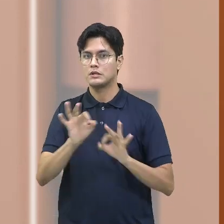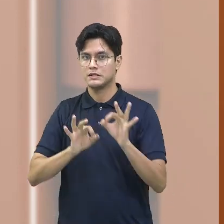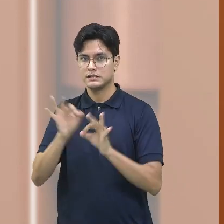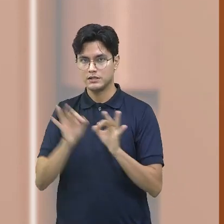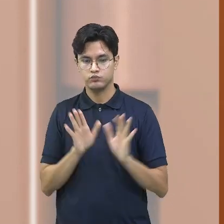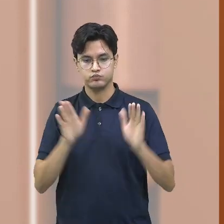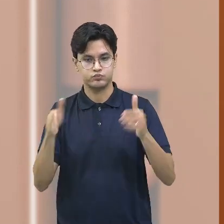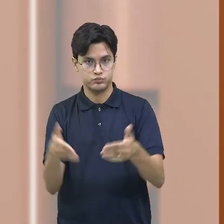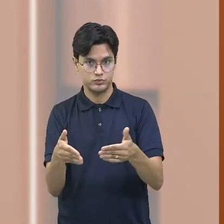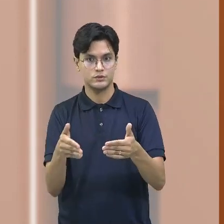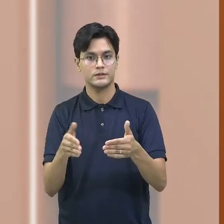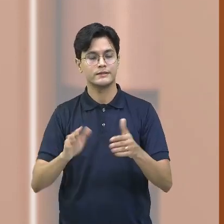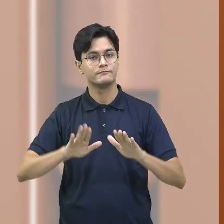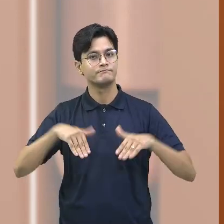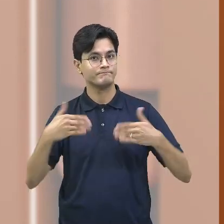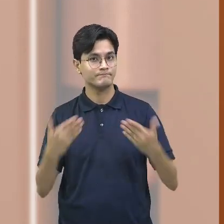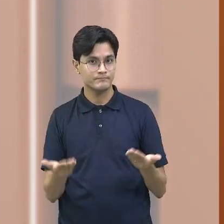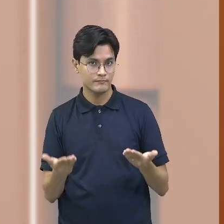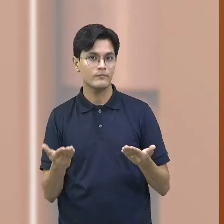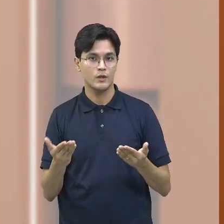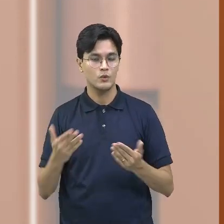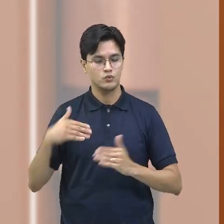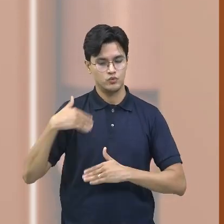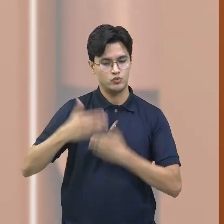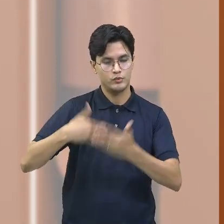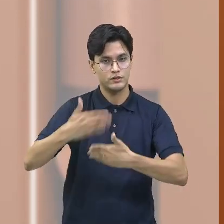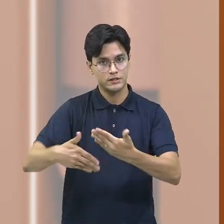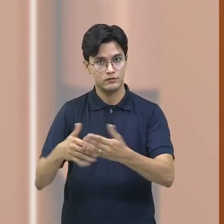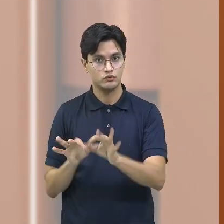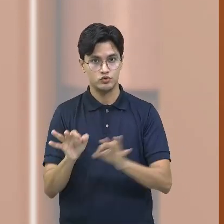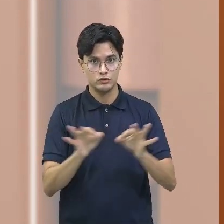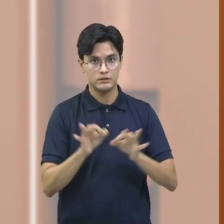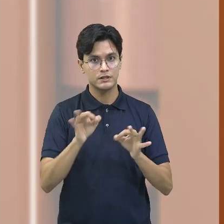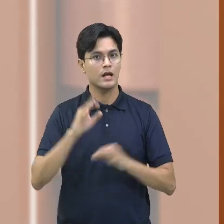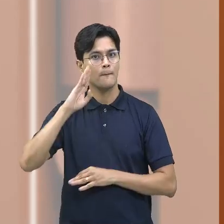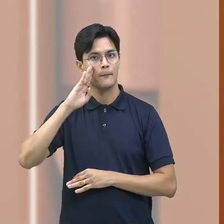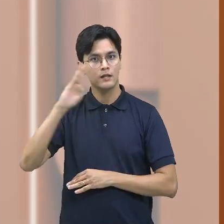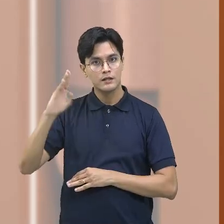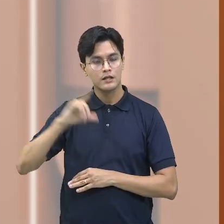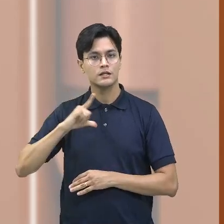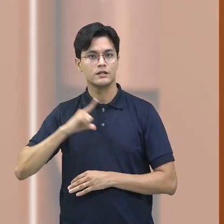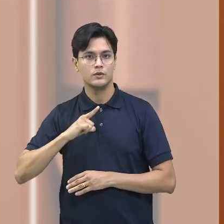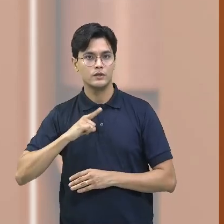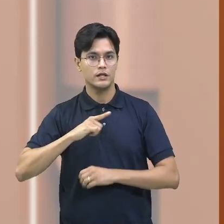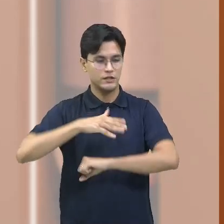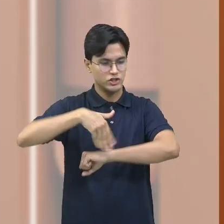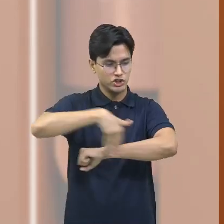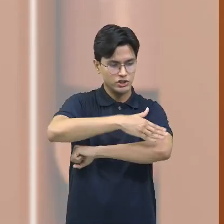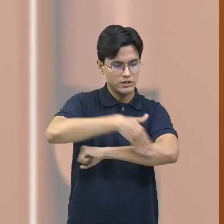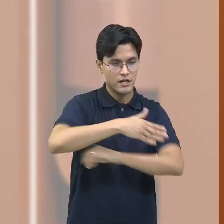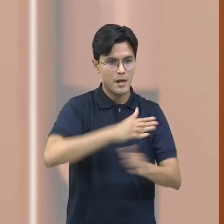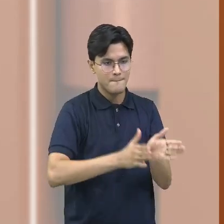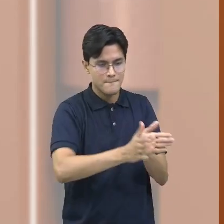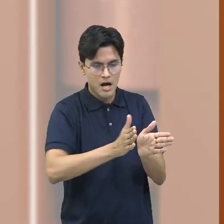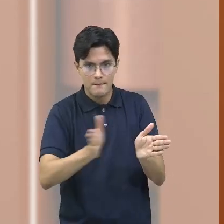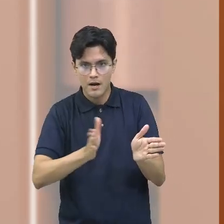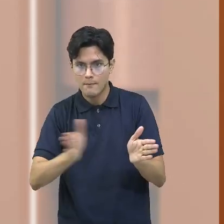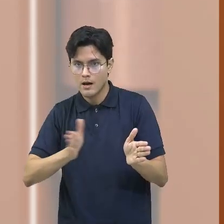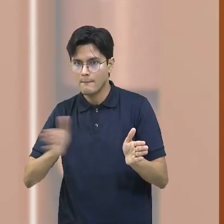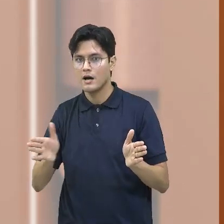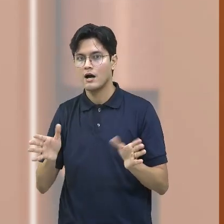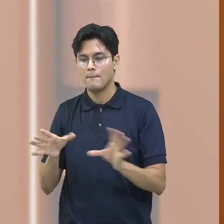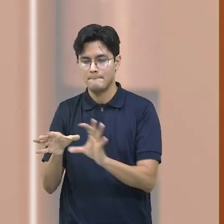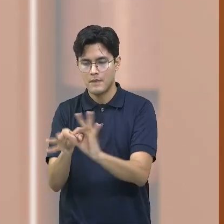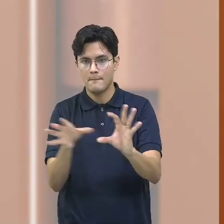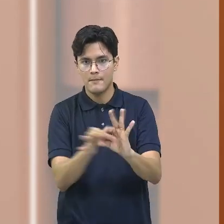Então, dentro desse processo de organização, principalmente com uma rede de estradas já